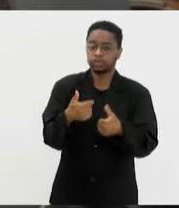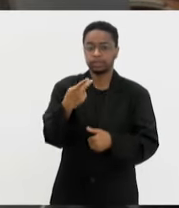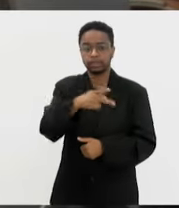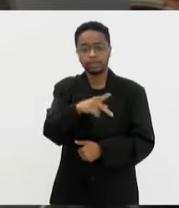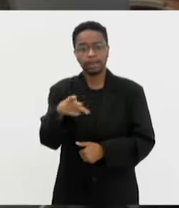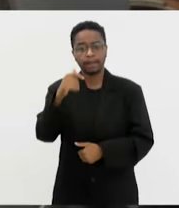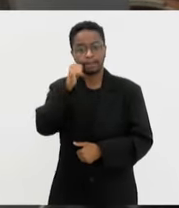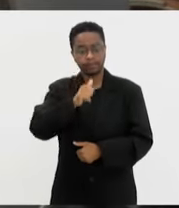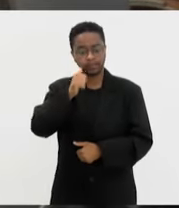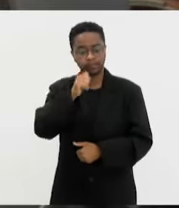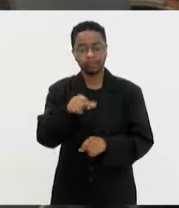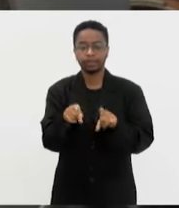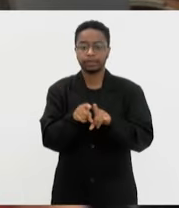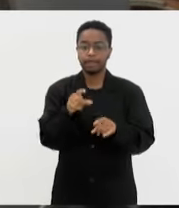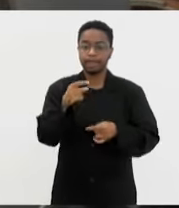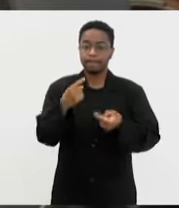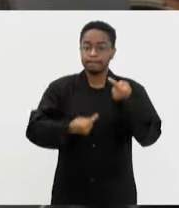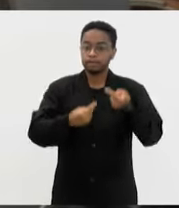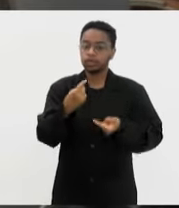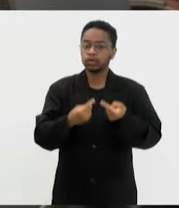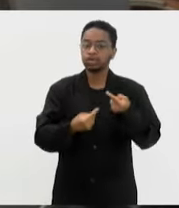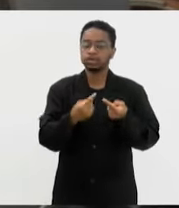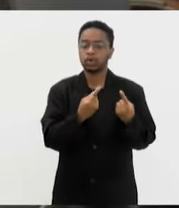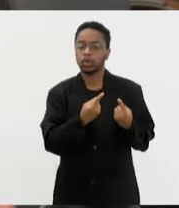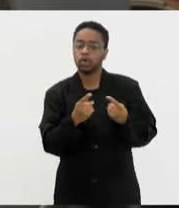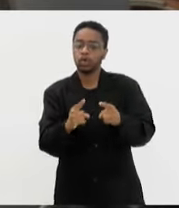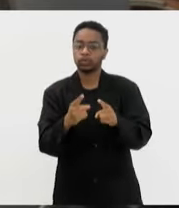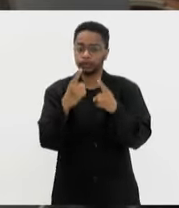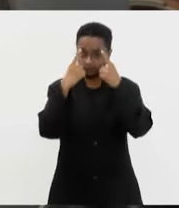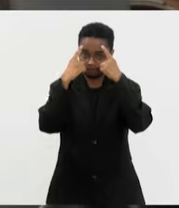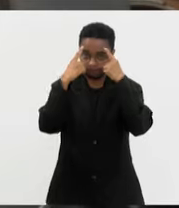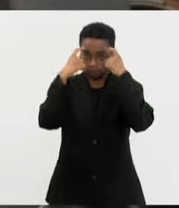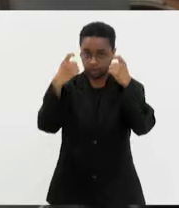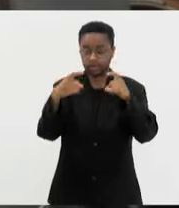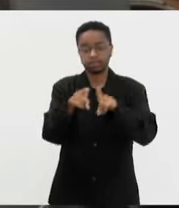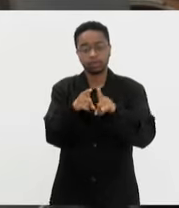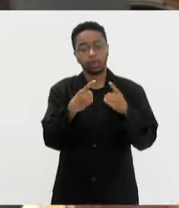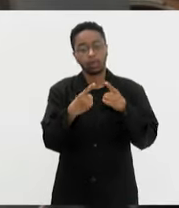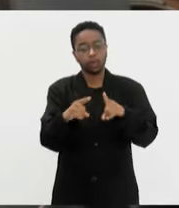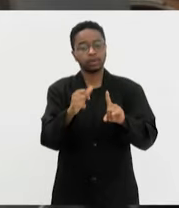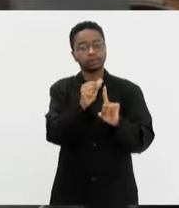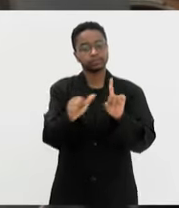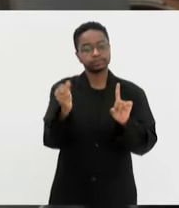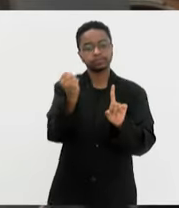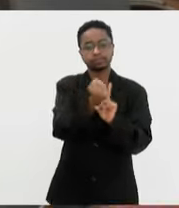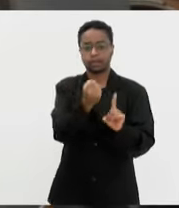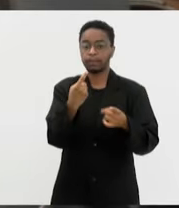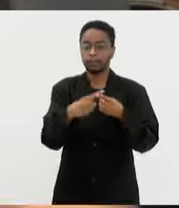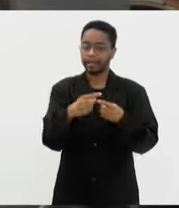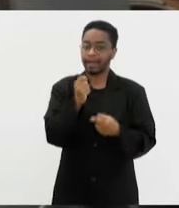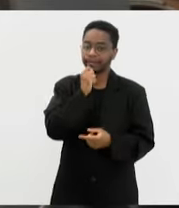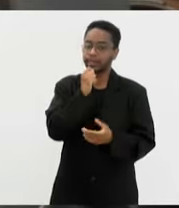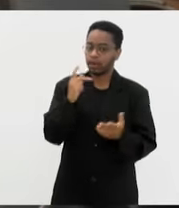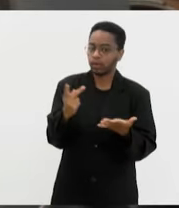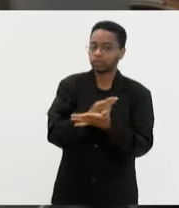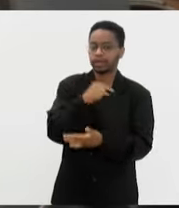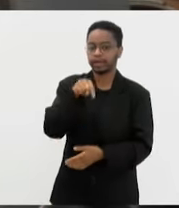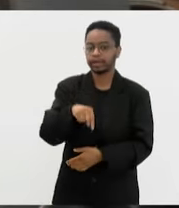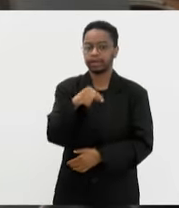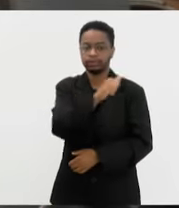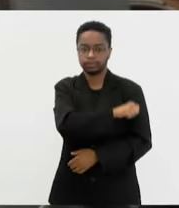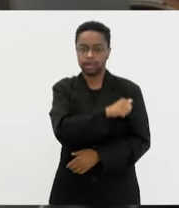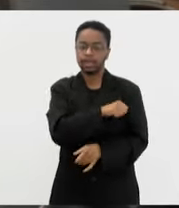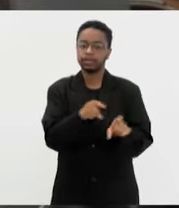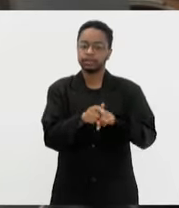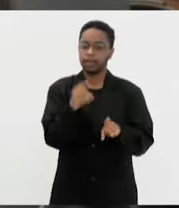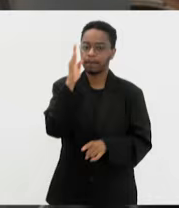né, políticas de combate à violência, ao feminicídio, que ainda é muito marcante no estado do Rio de Janeiro e no Brasil